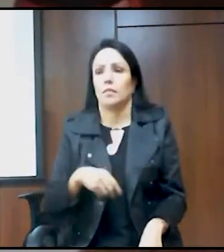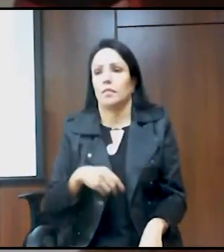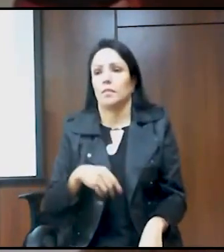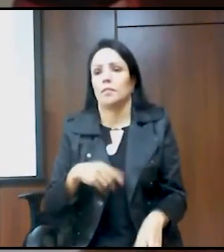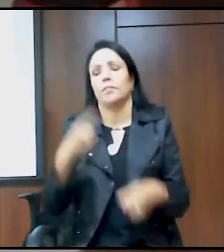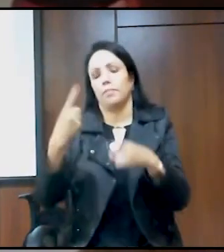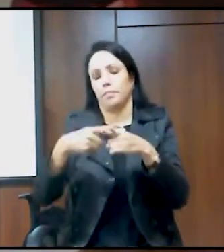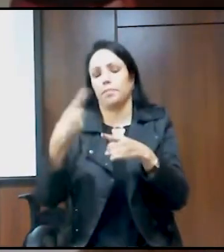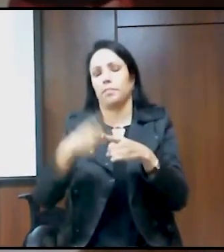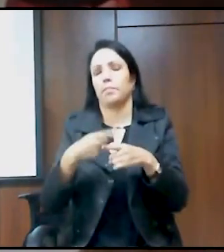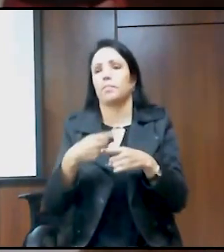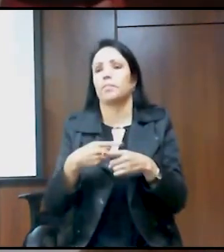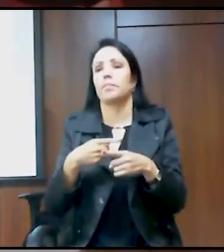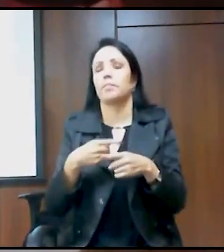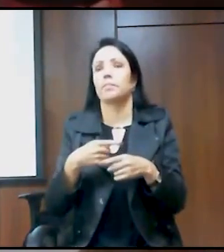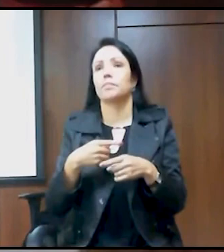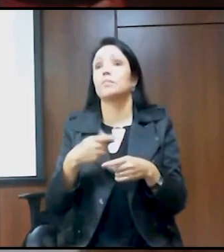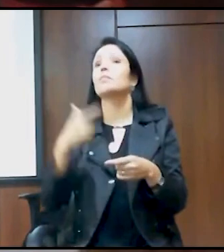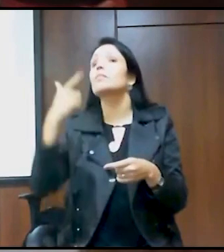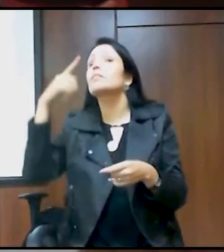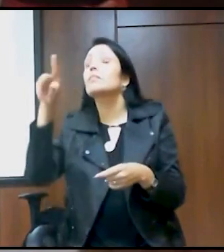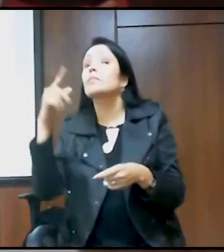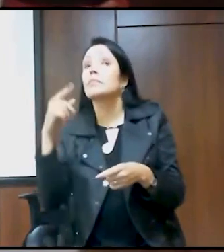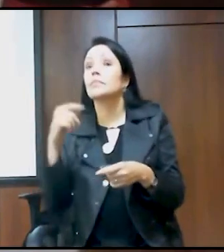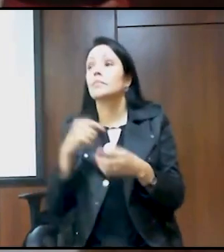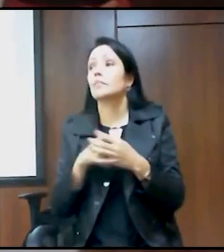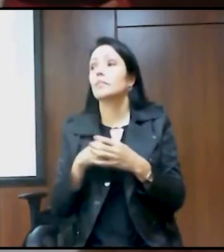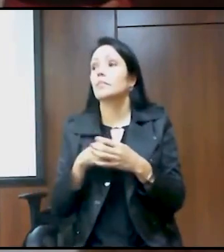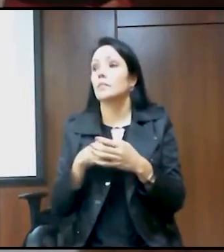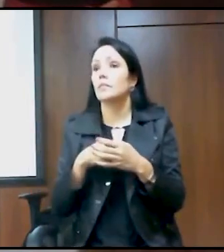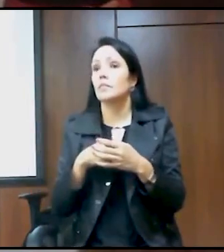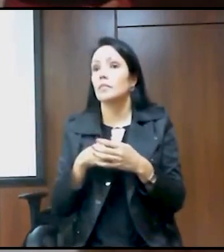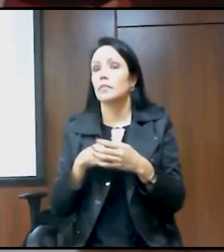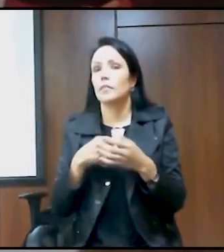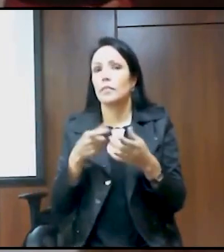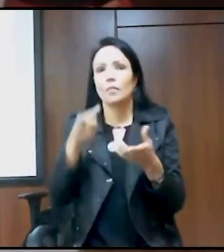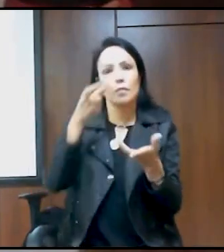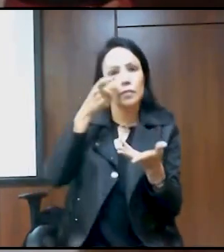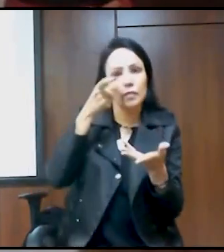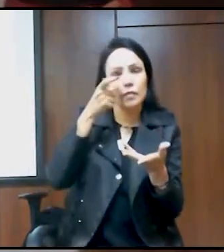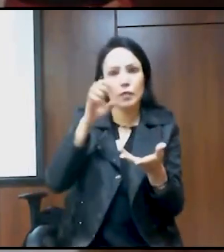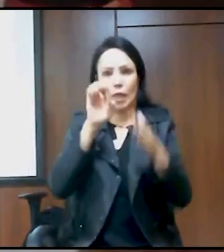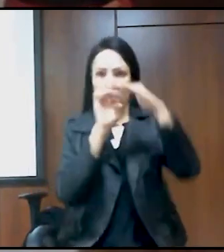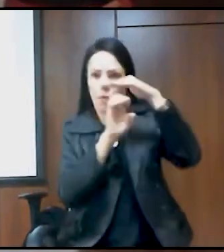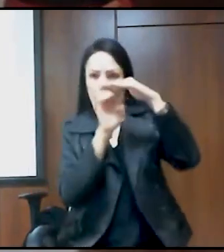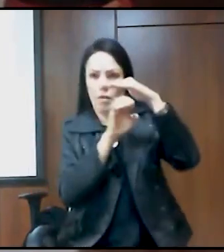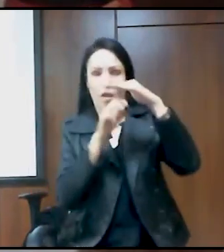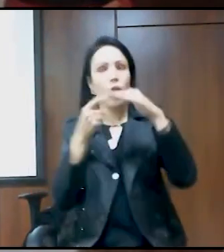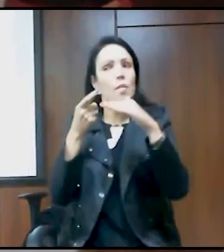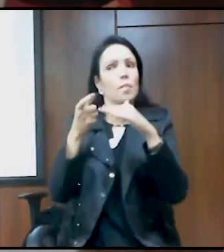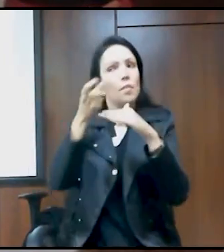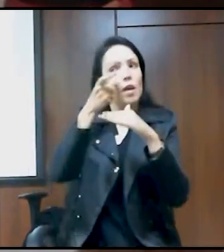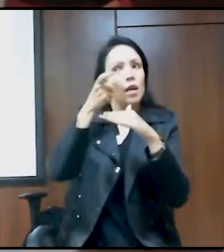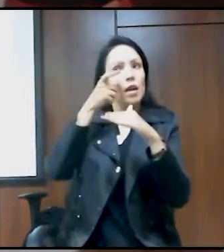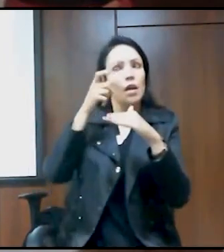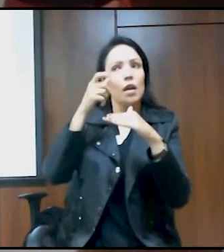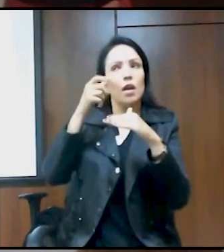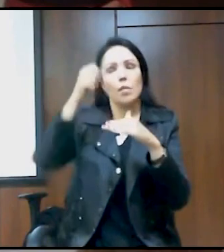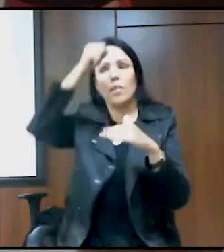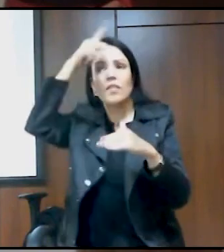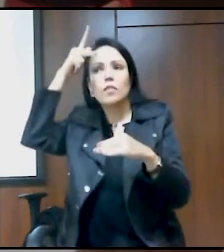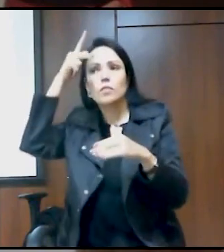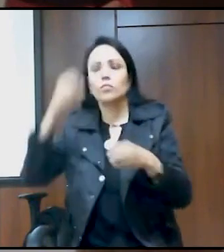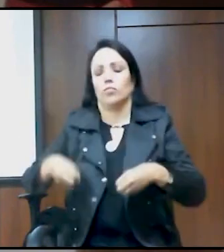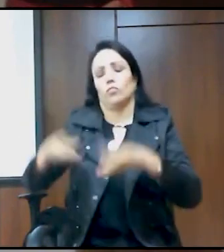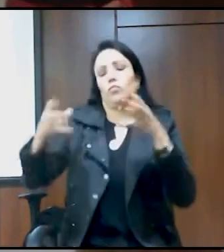quê? Vejam, para o olho do empresário, ele está vendo a prefeitura gastar cerca de 140